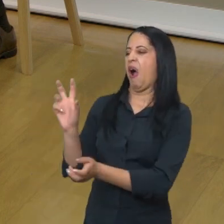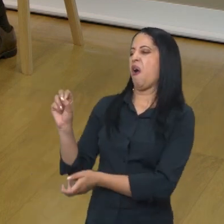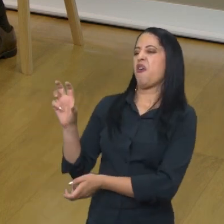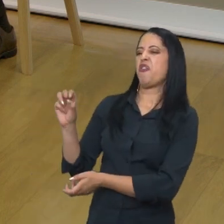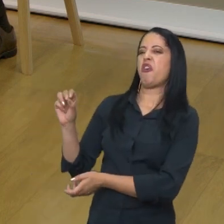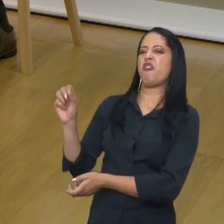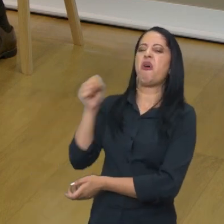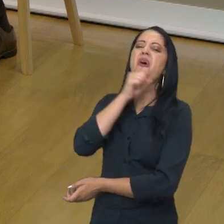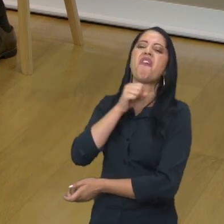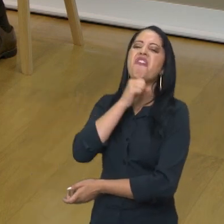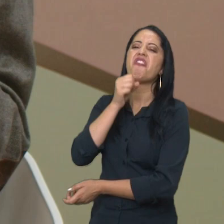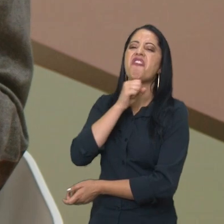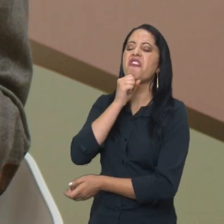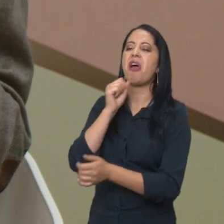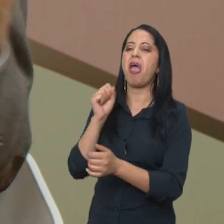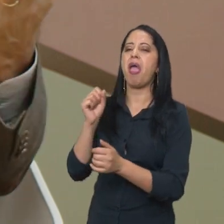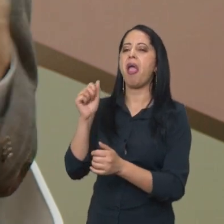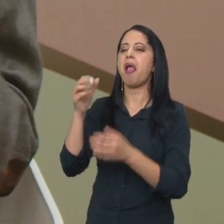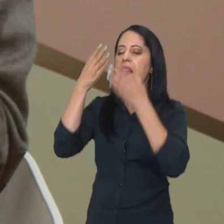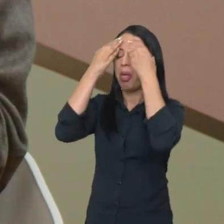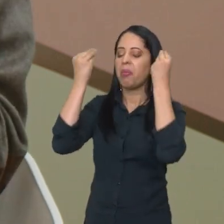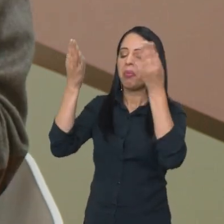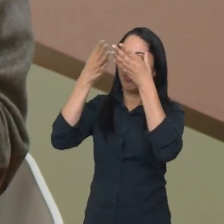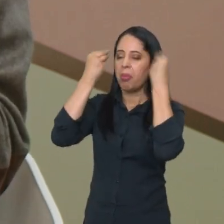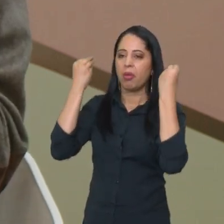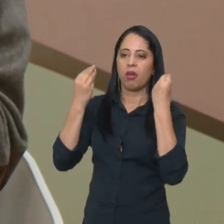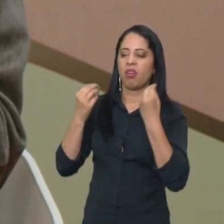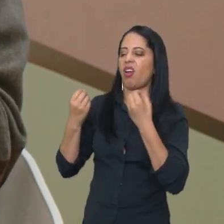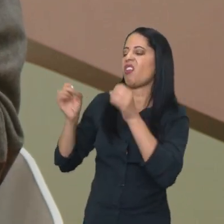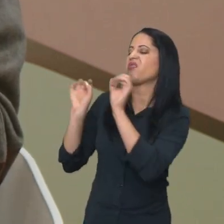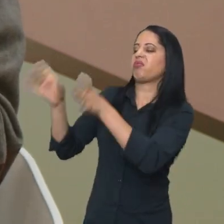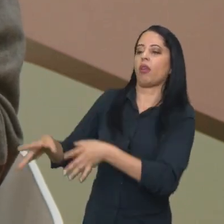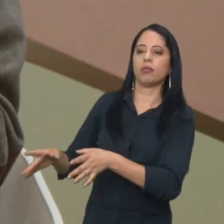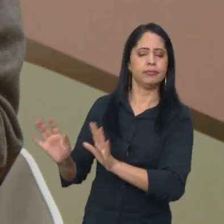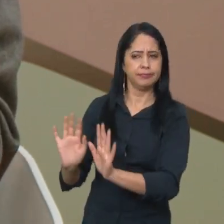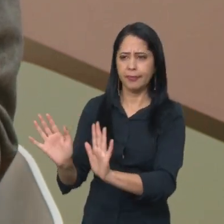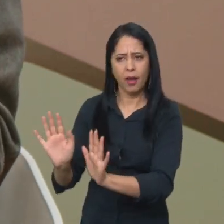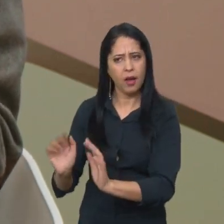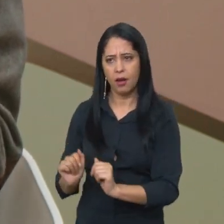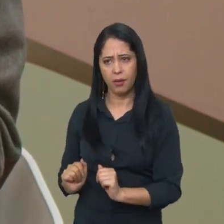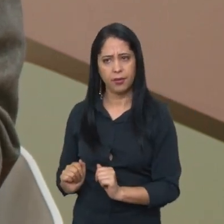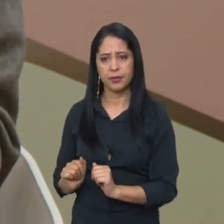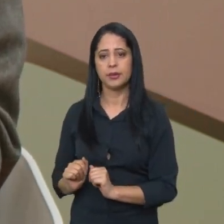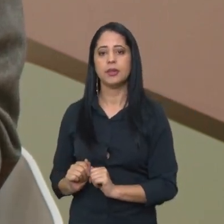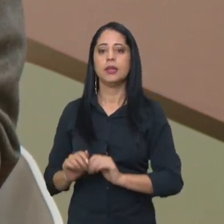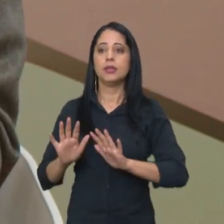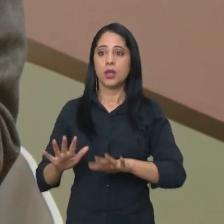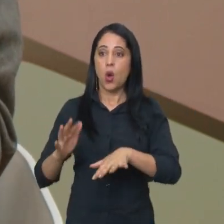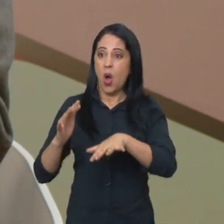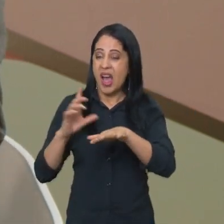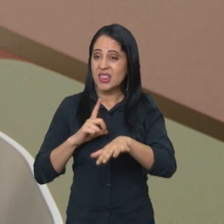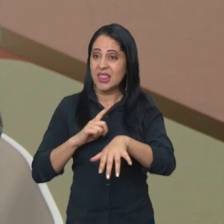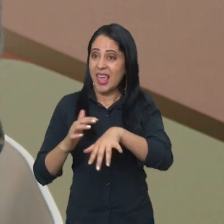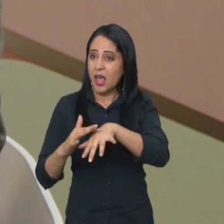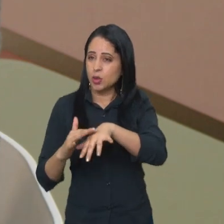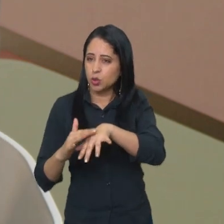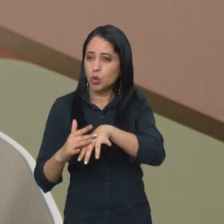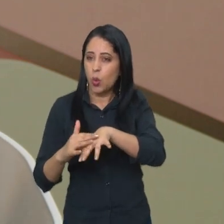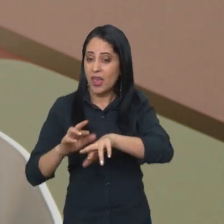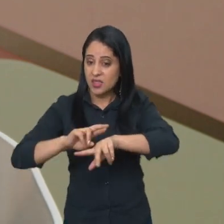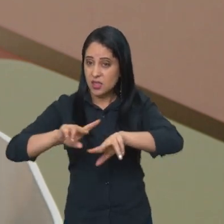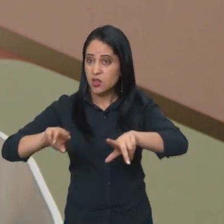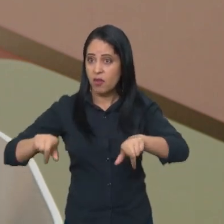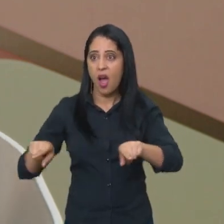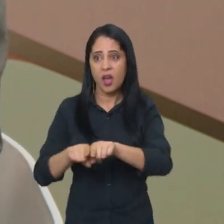tá gaga. Não, cara, estimula para você ver o que acontece. Eu acho que tem um monte de doenças que são assim, o estigma é